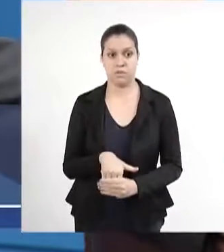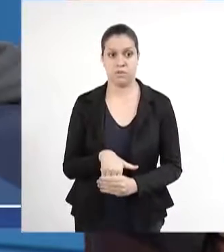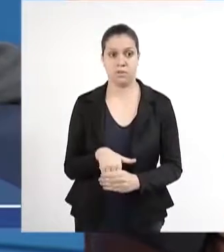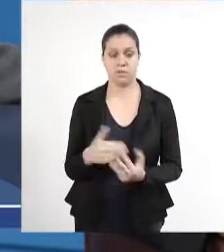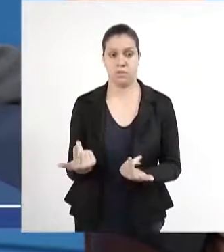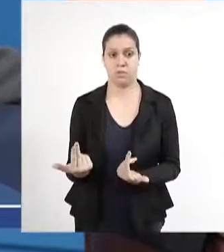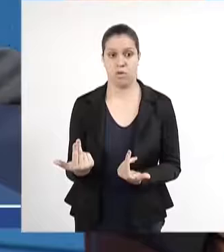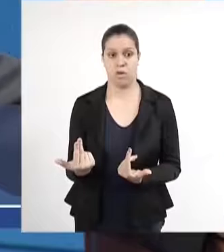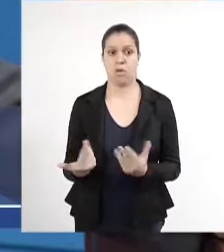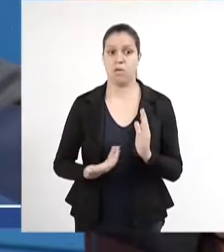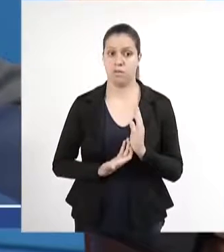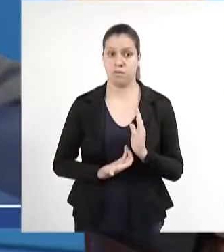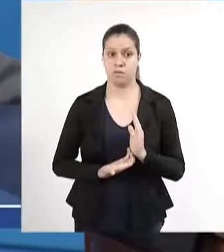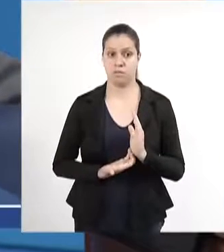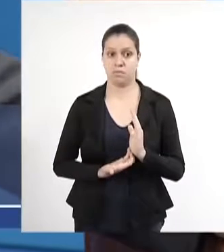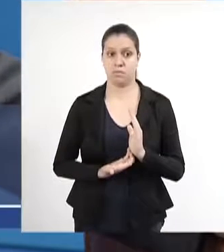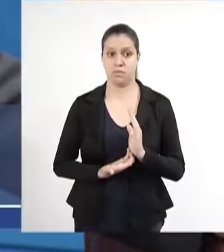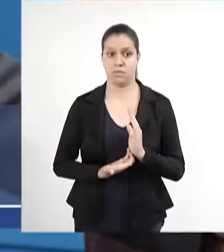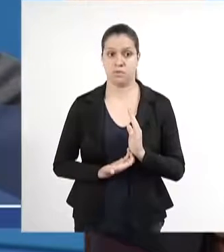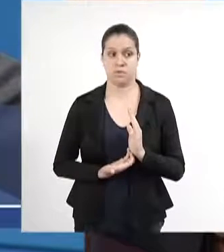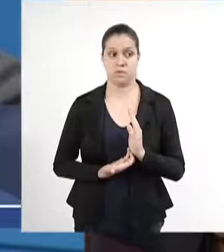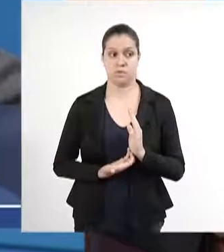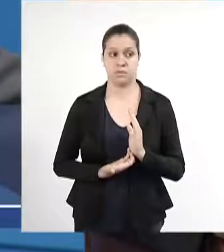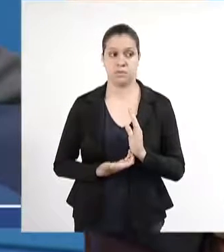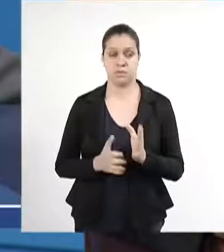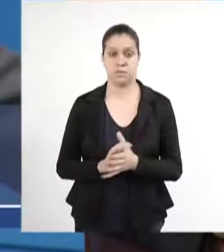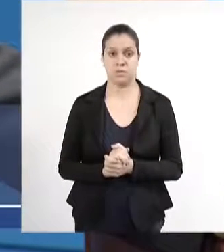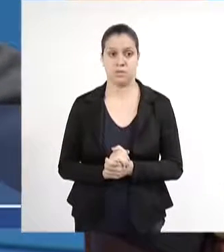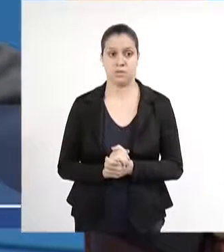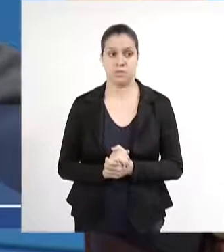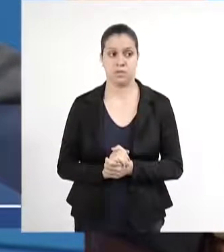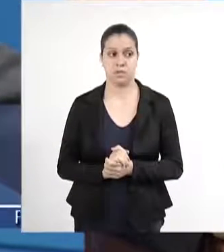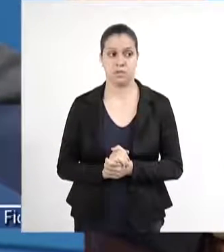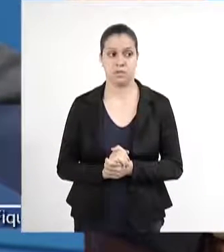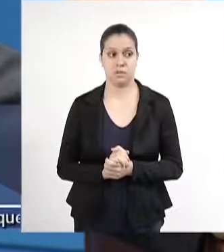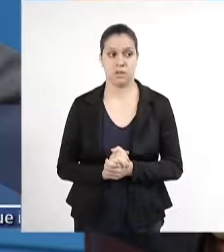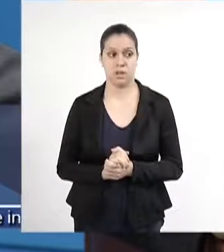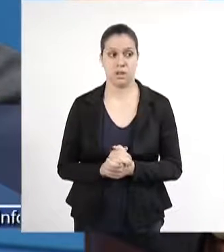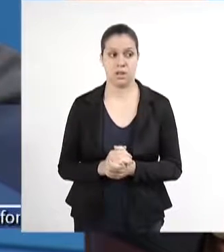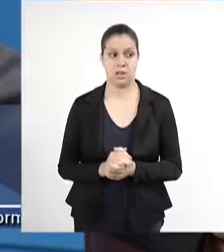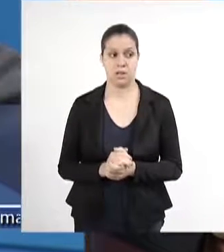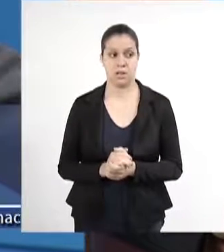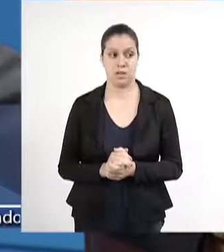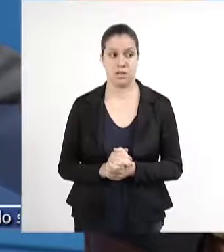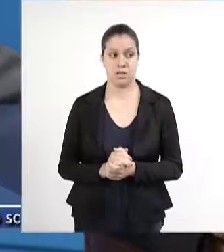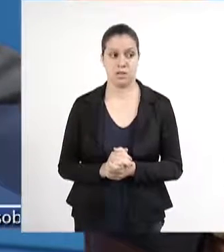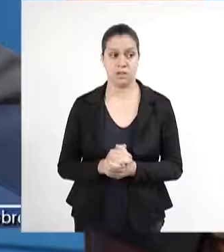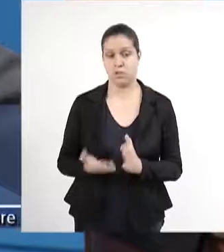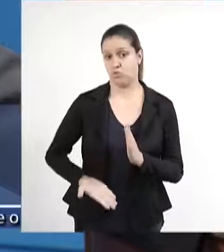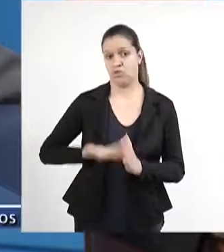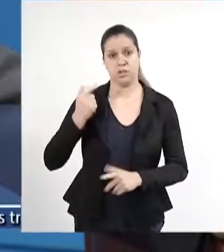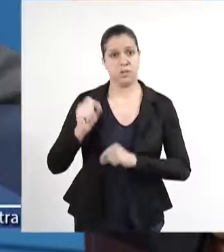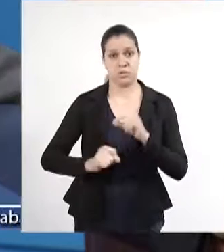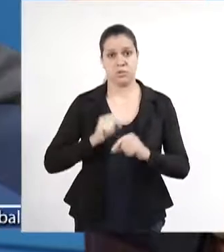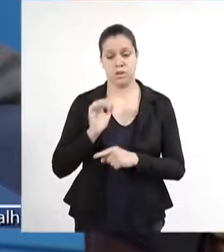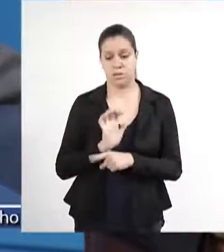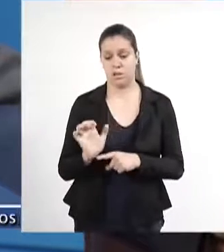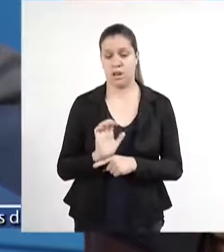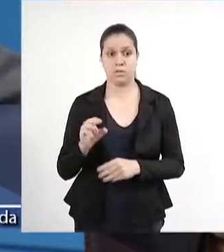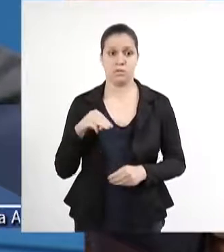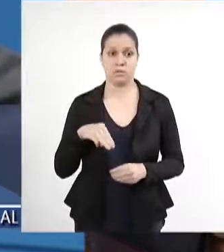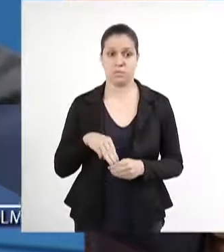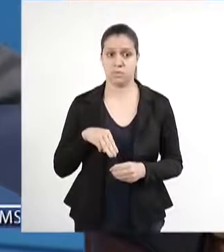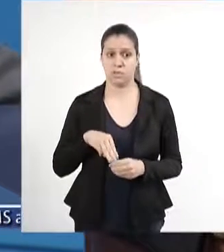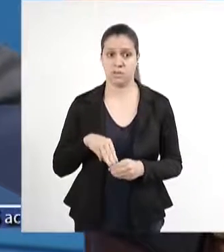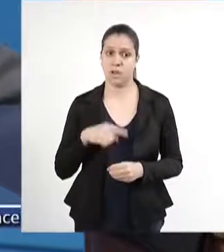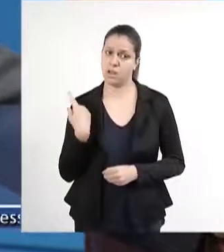como foi a Câmara, está retirado da conversa estados e municípios. E aí a gente não pode permitir, porque a linha